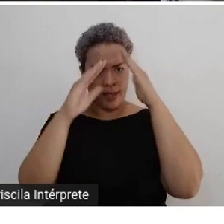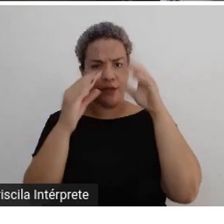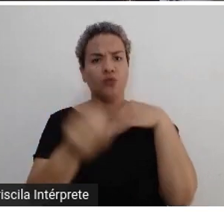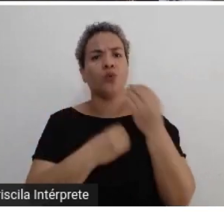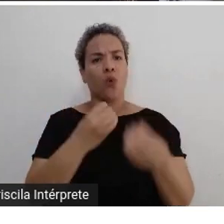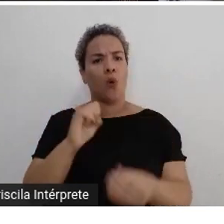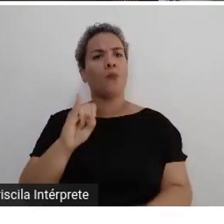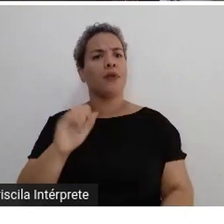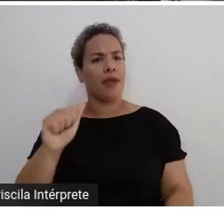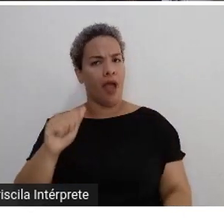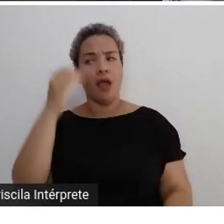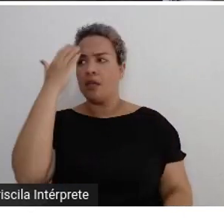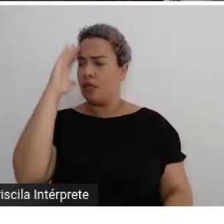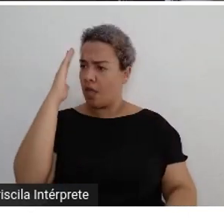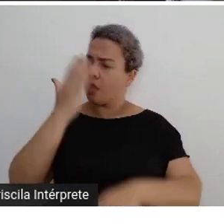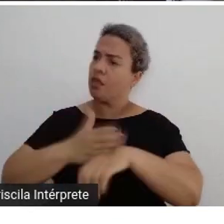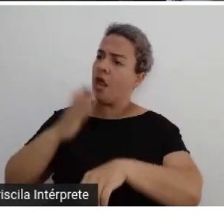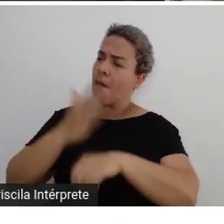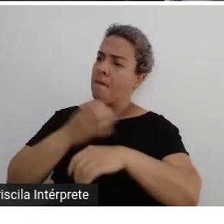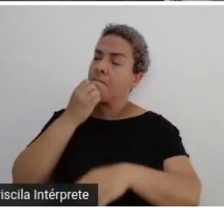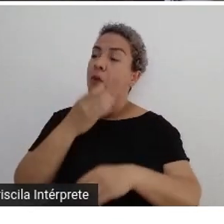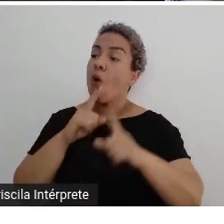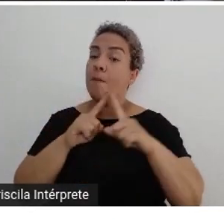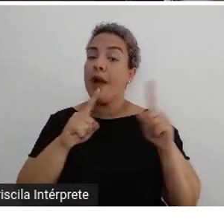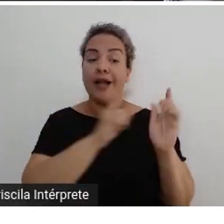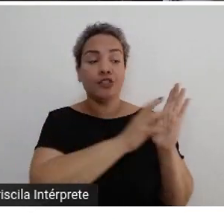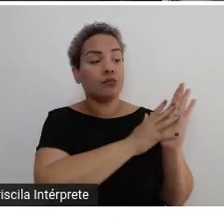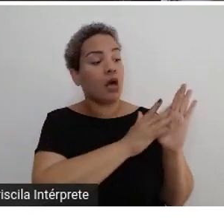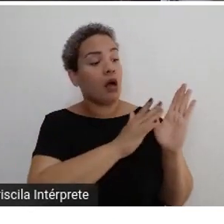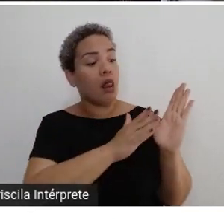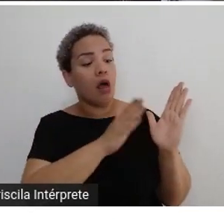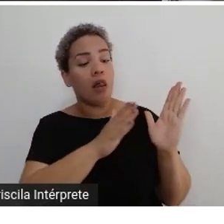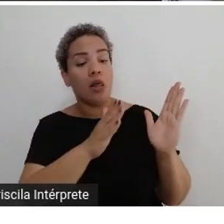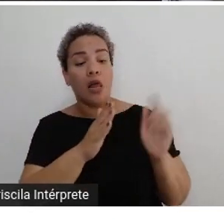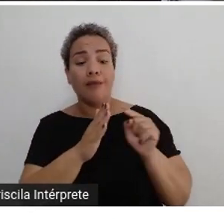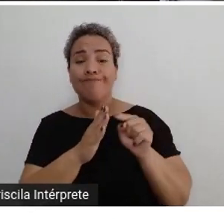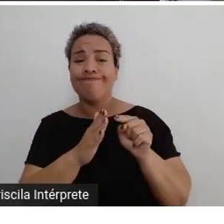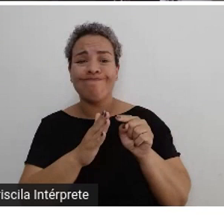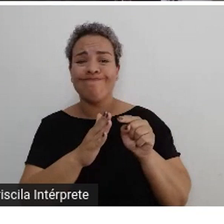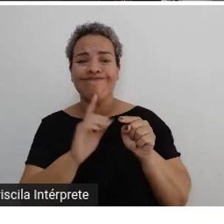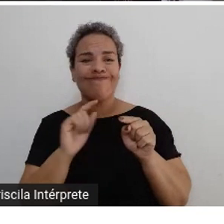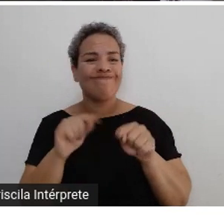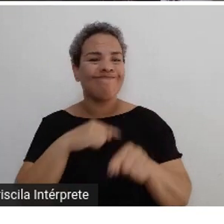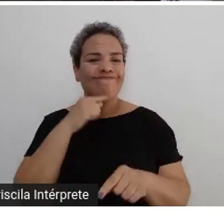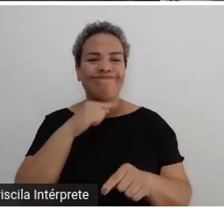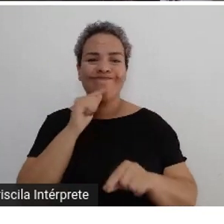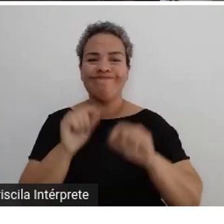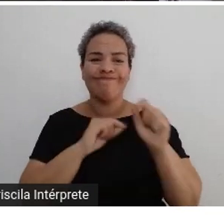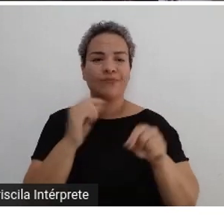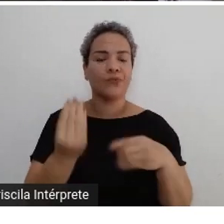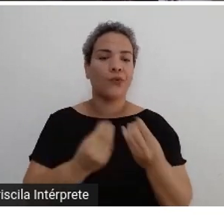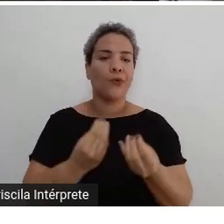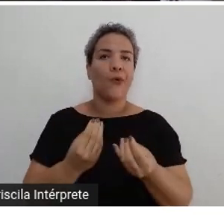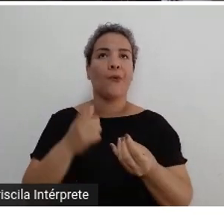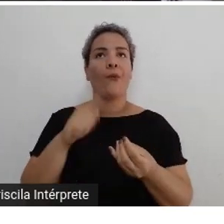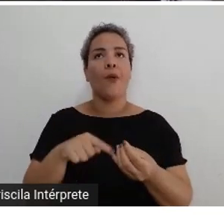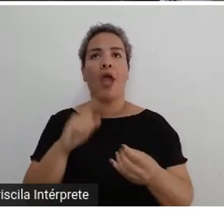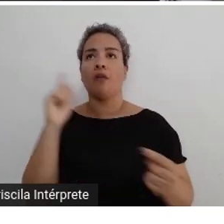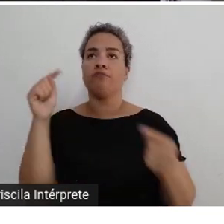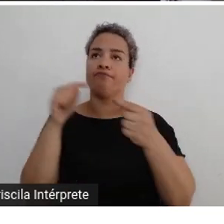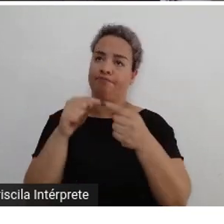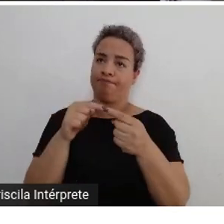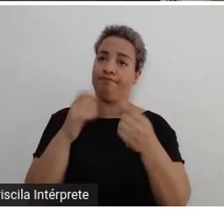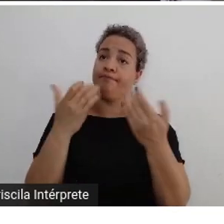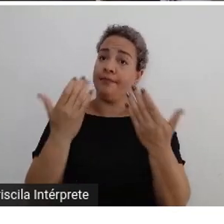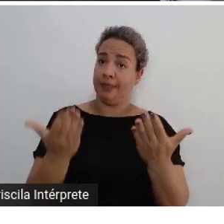ela está bem treinada, mas naquele ponto em específico, a jornada não está levando em consideração aquela intenção.